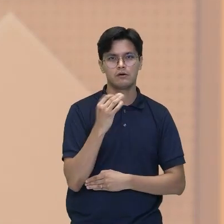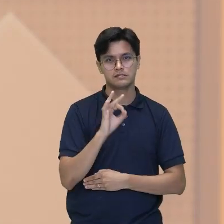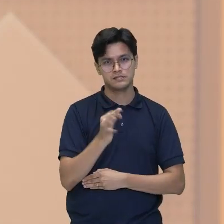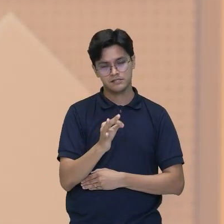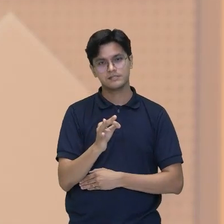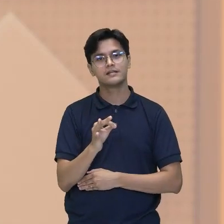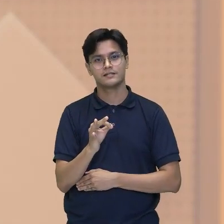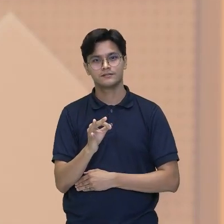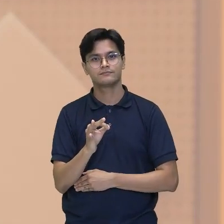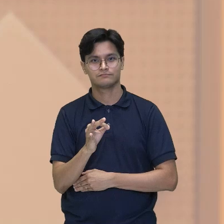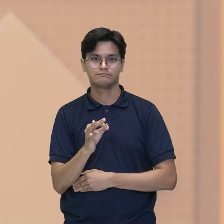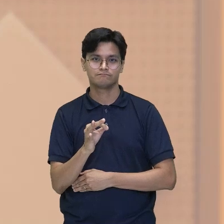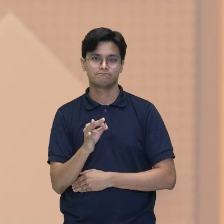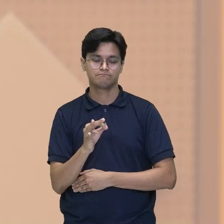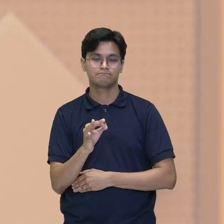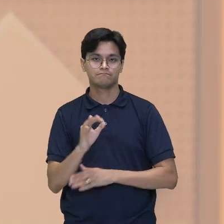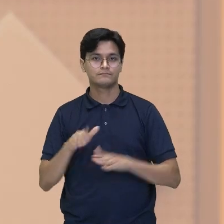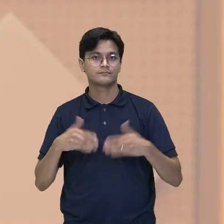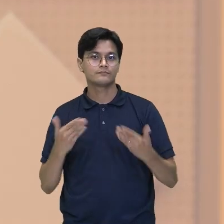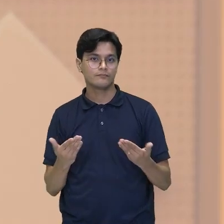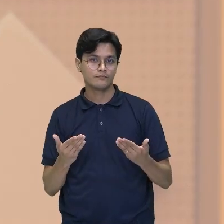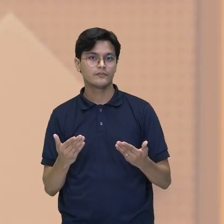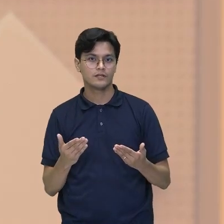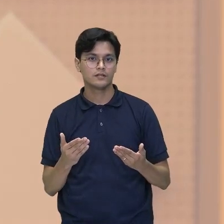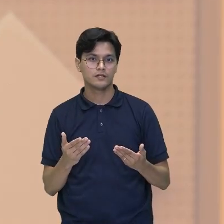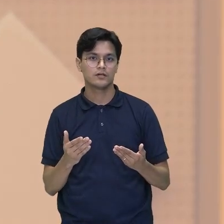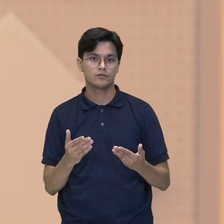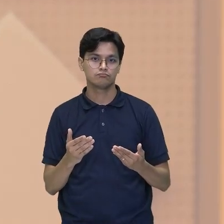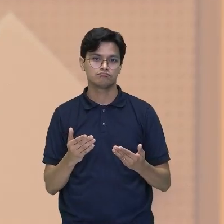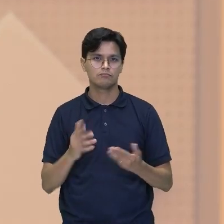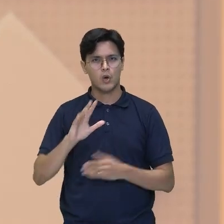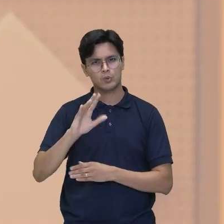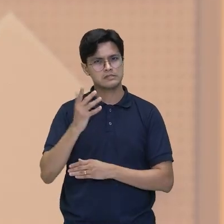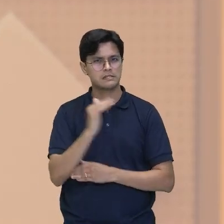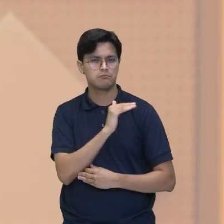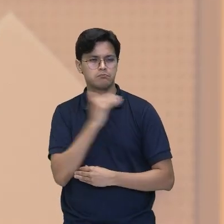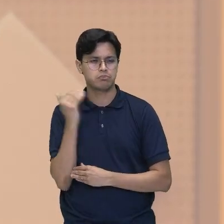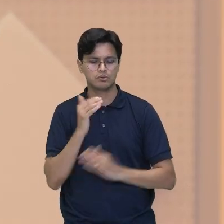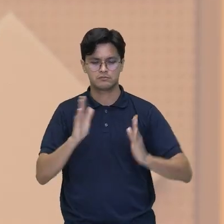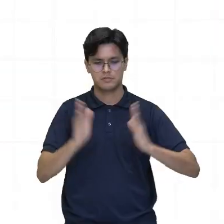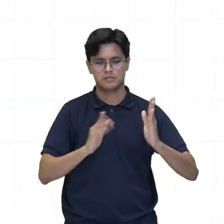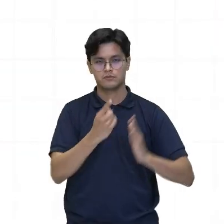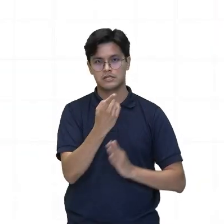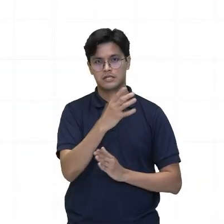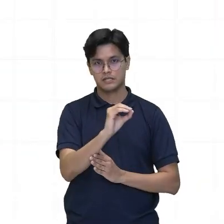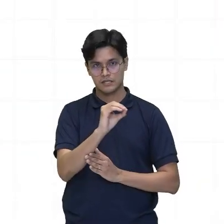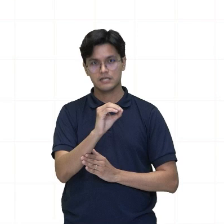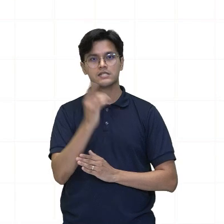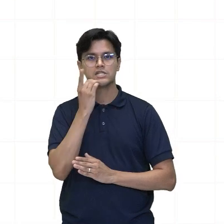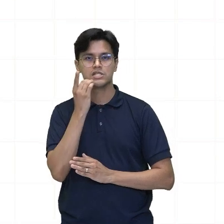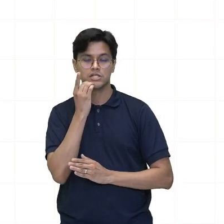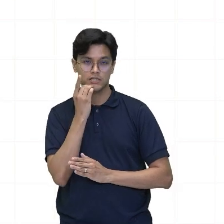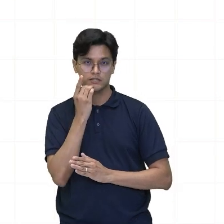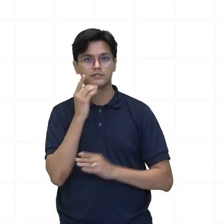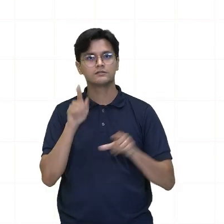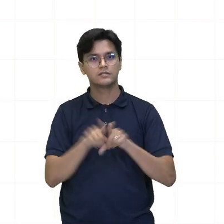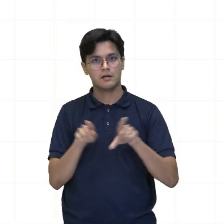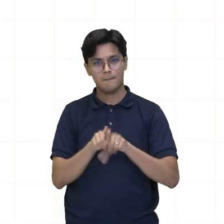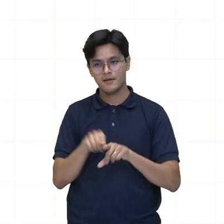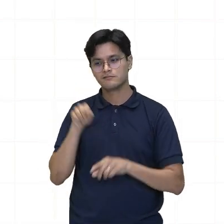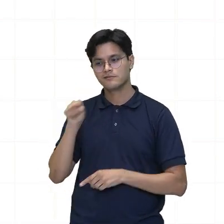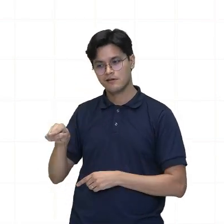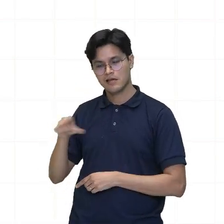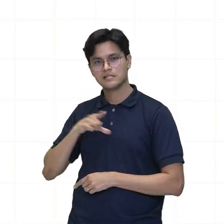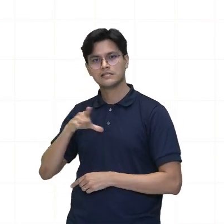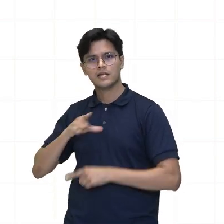vamos dizer assim, quase mortas, né? Levando ao óbito em 10 dias no máximo. A superioridade de armas, como por exemplo, o